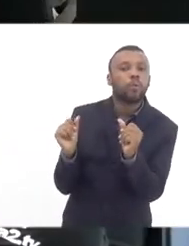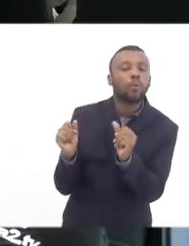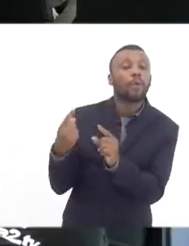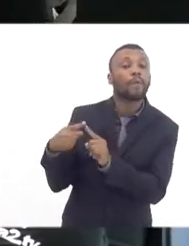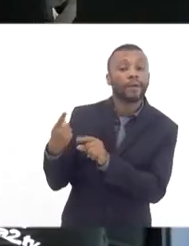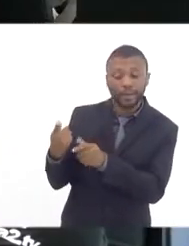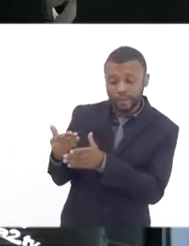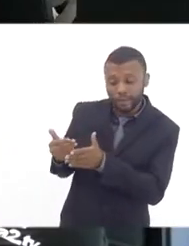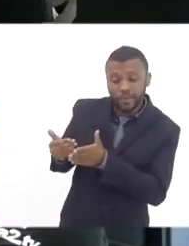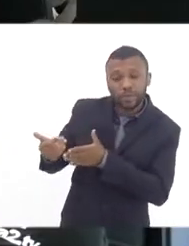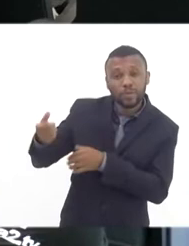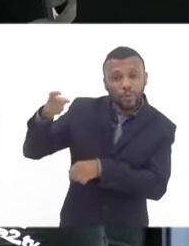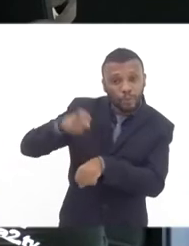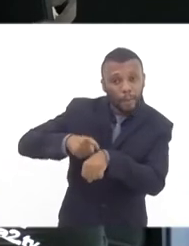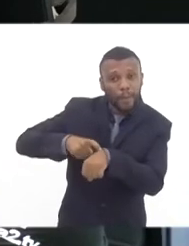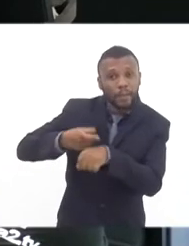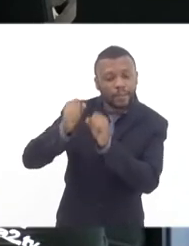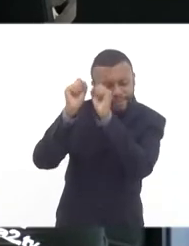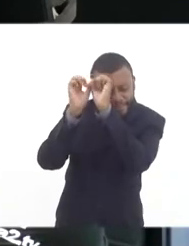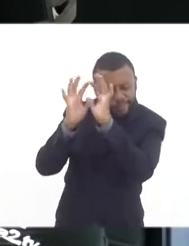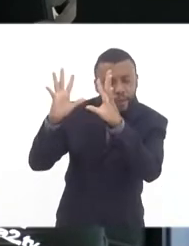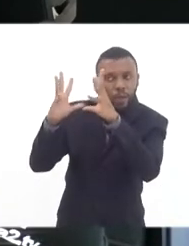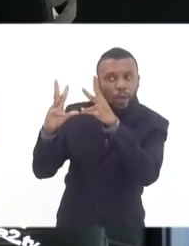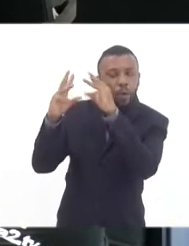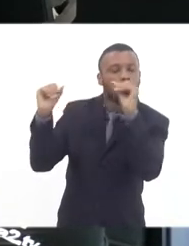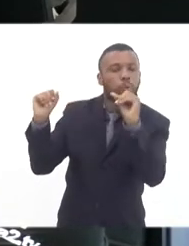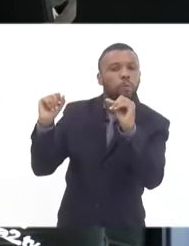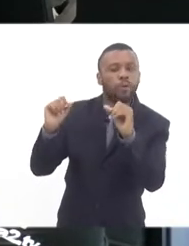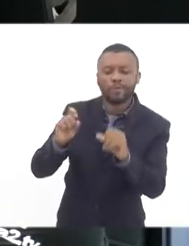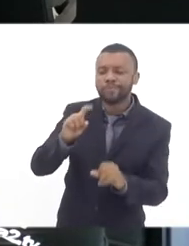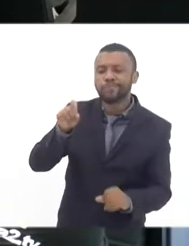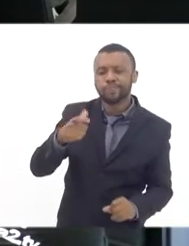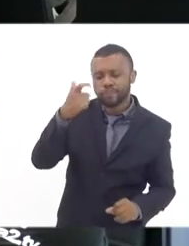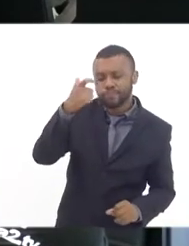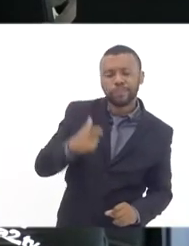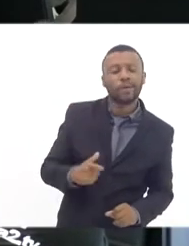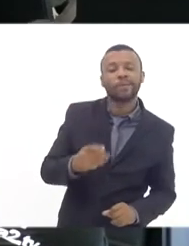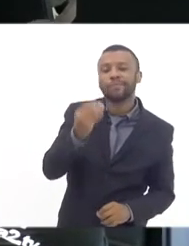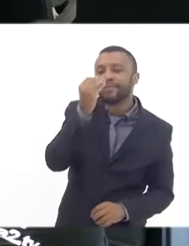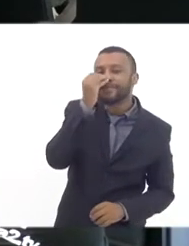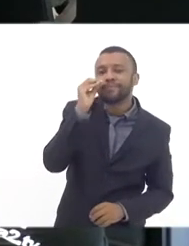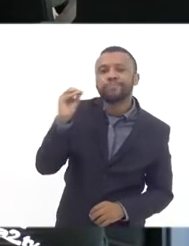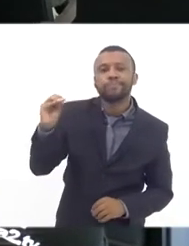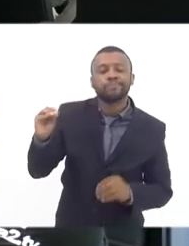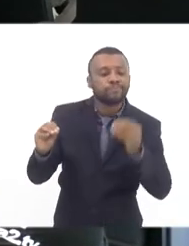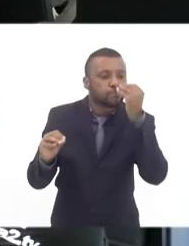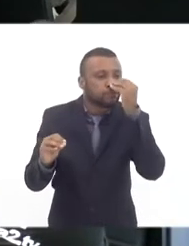do momento que eu esqueço a minha memória, quem sou eu não vou ligar para nada. E aí vão fazer